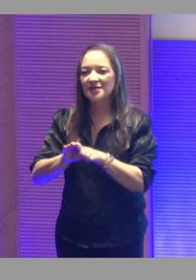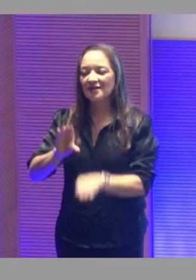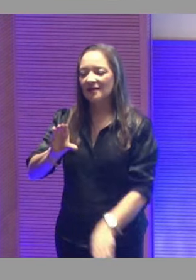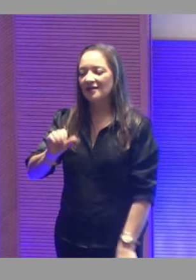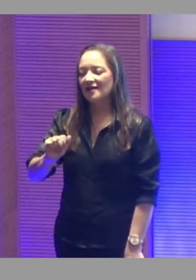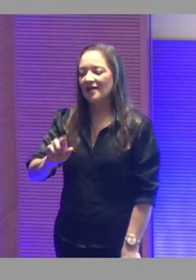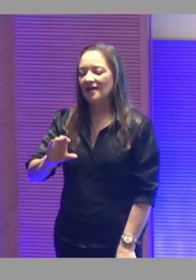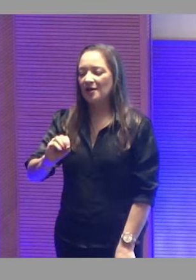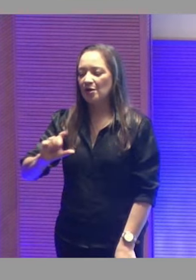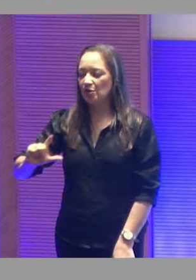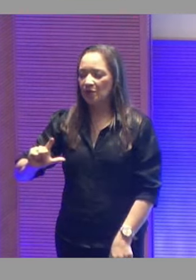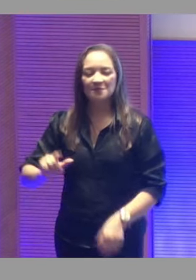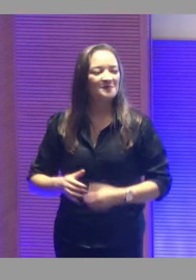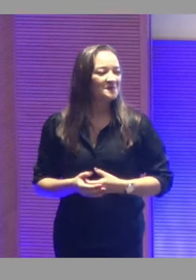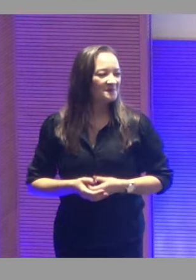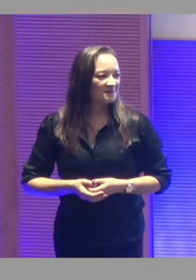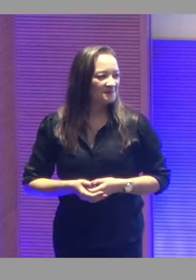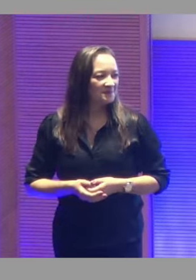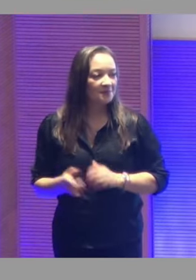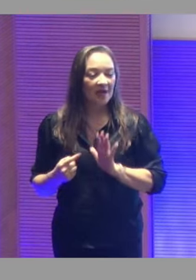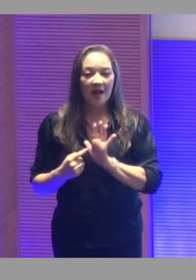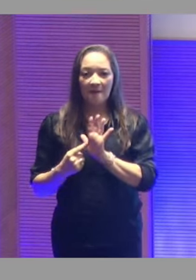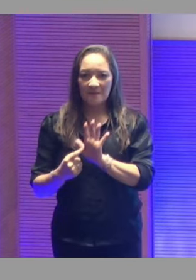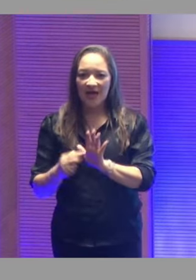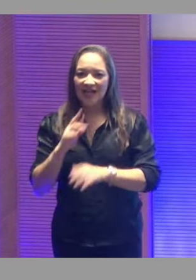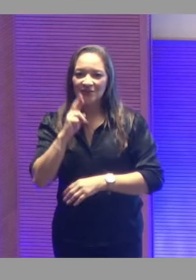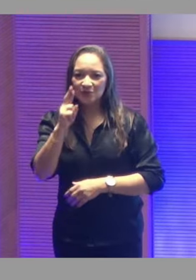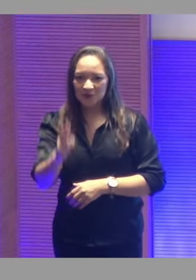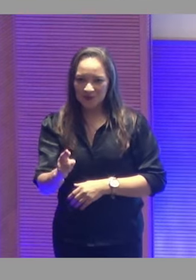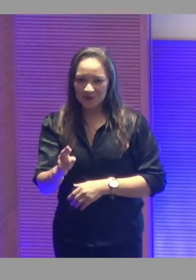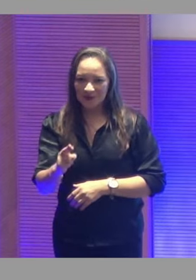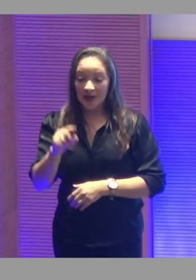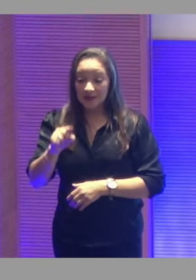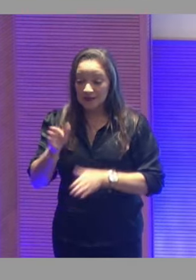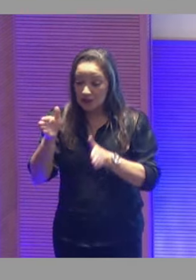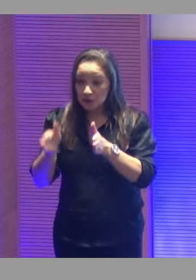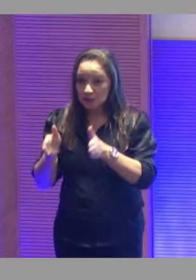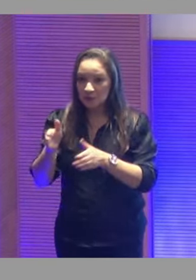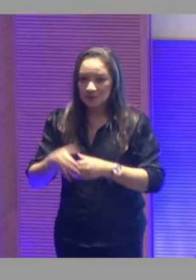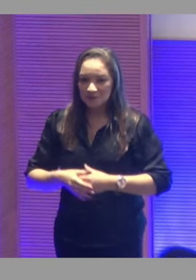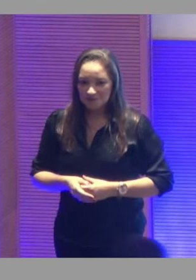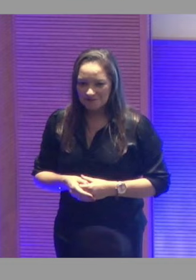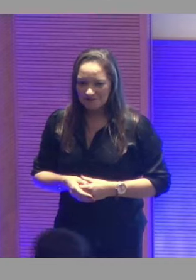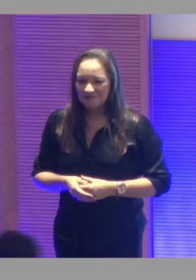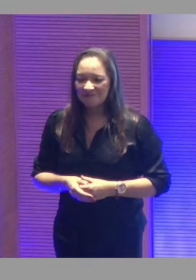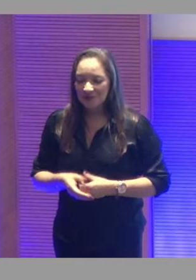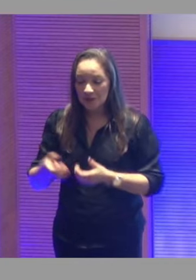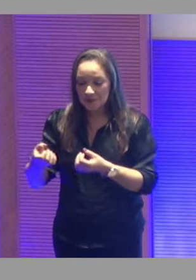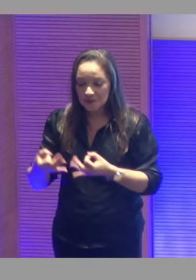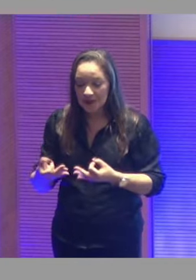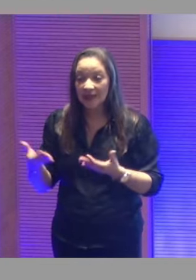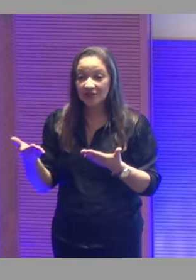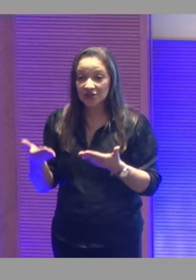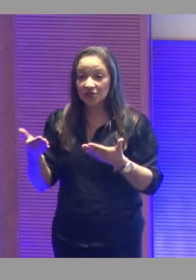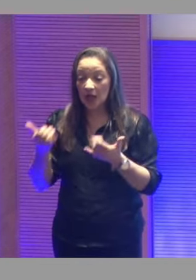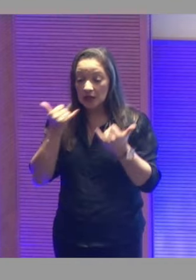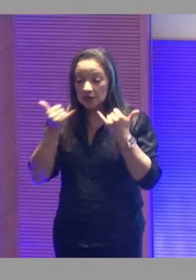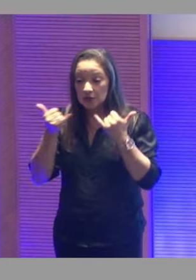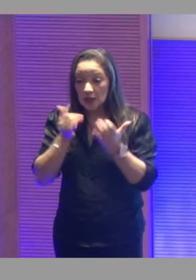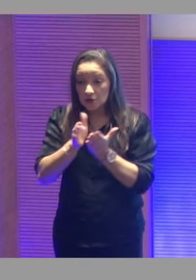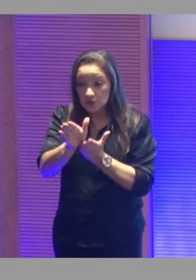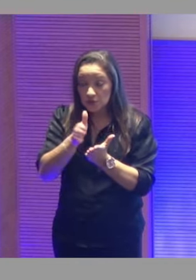aqui e aí a gente vai apresentar para vocês os resultados desse ciclo como eu falei não só os dados de